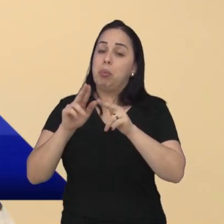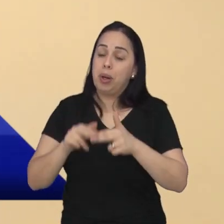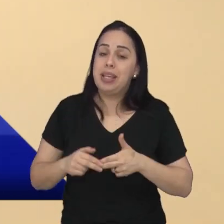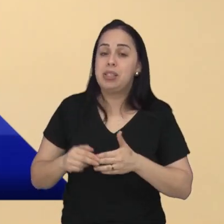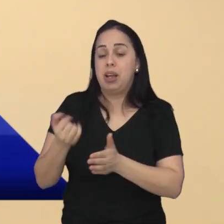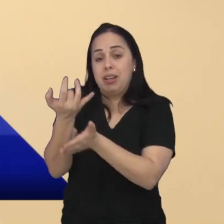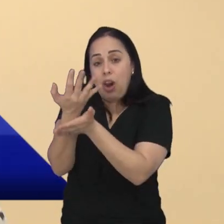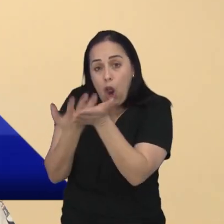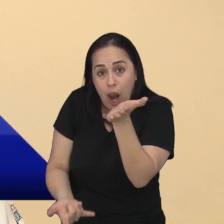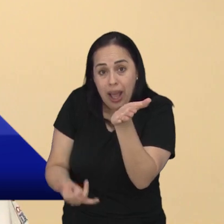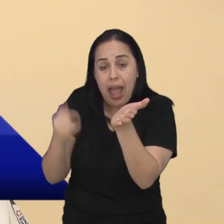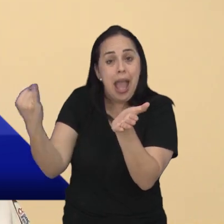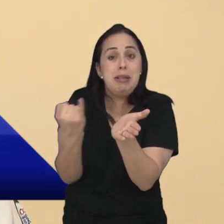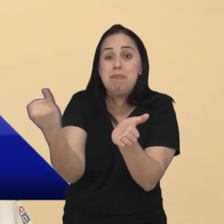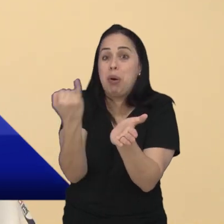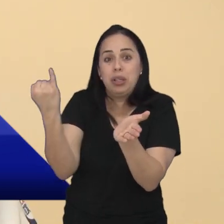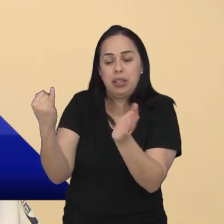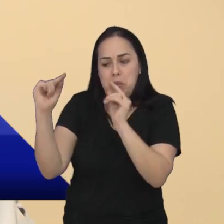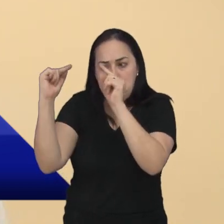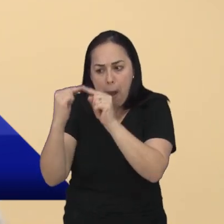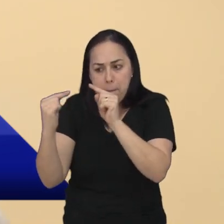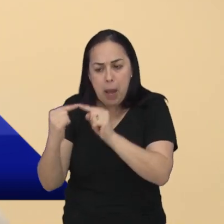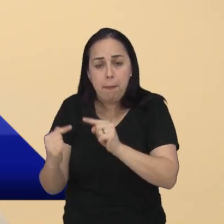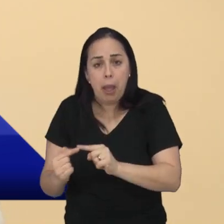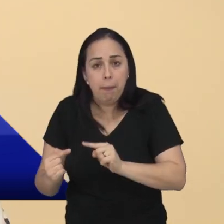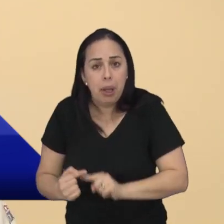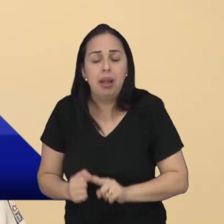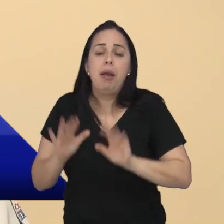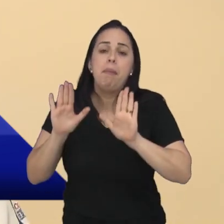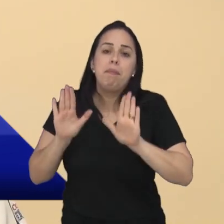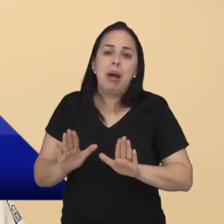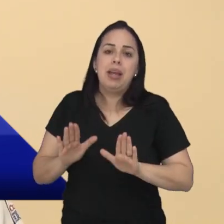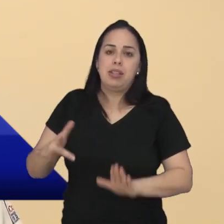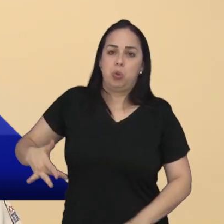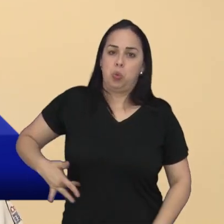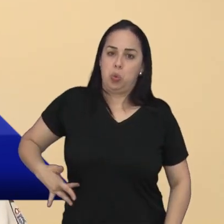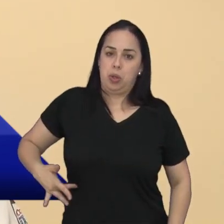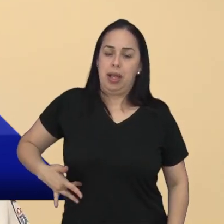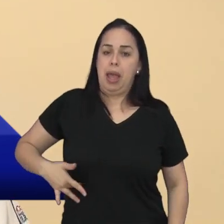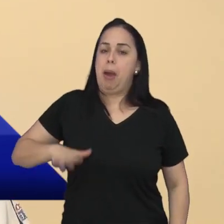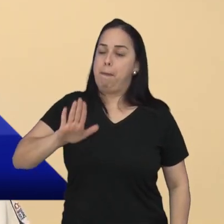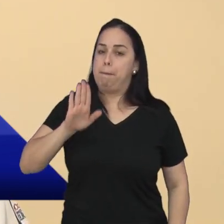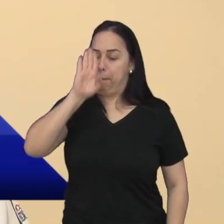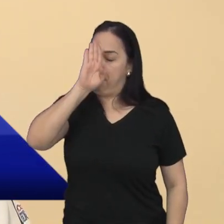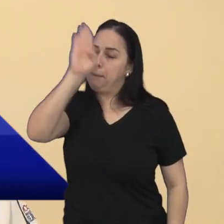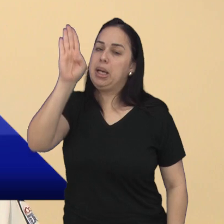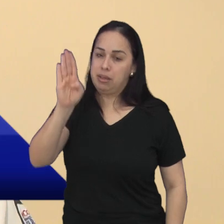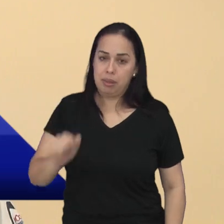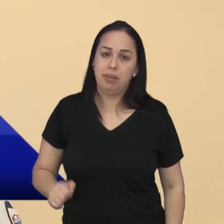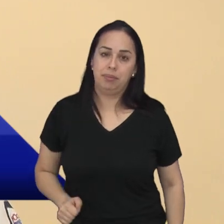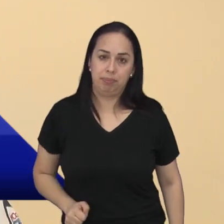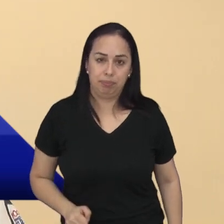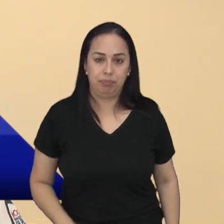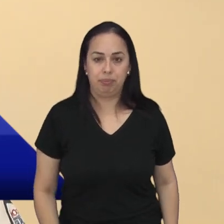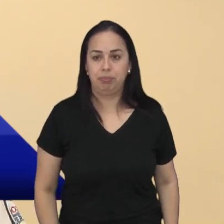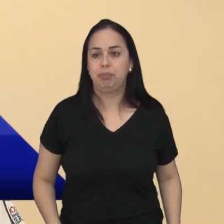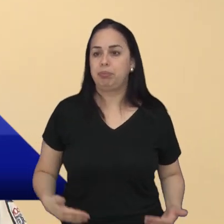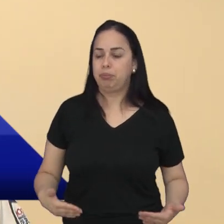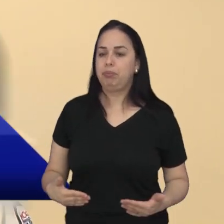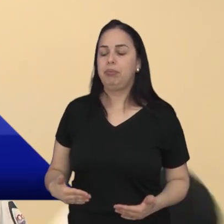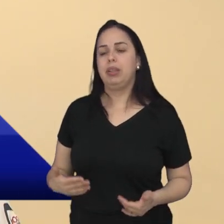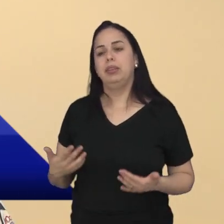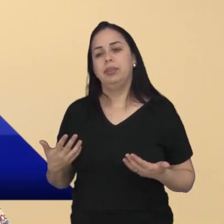uma realização de um sonho mesmo. A doação de órgãos e o apoio à vida são assuntos discutidos com frequência pela Câmara. Um projeto